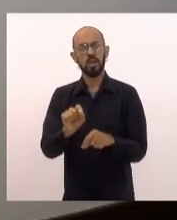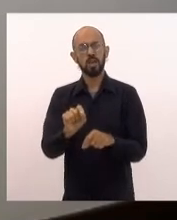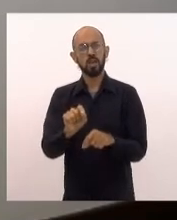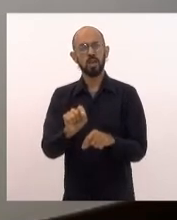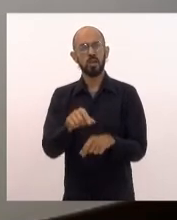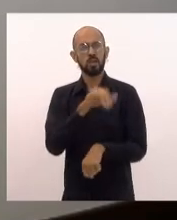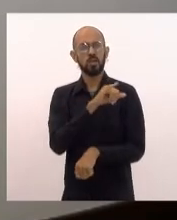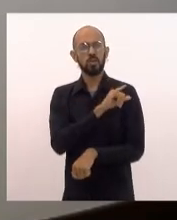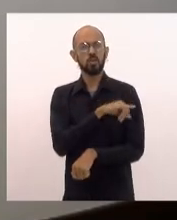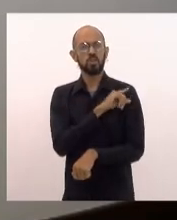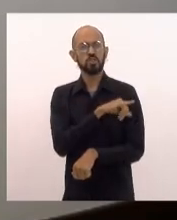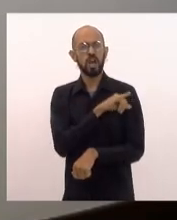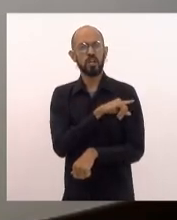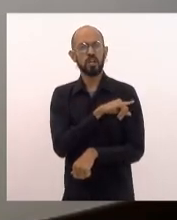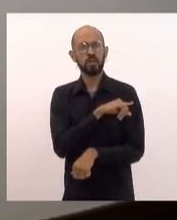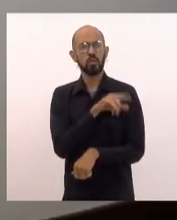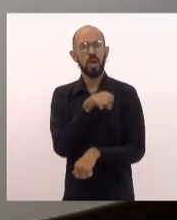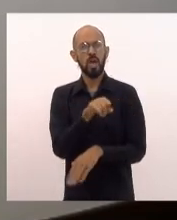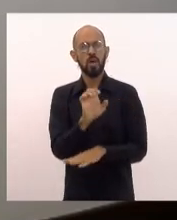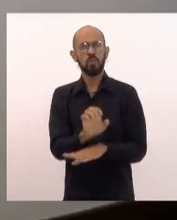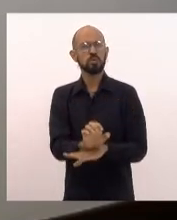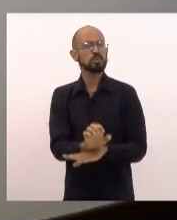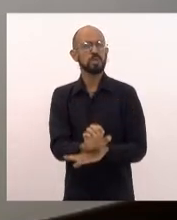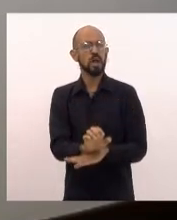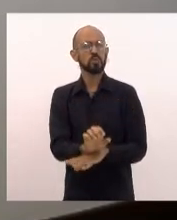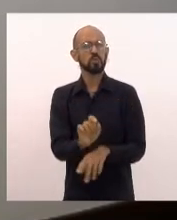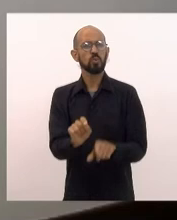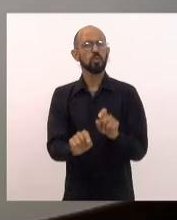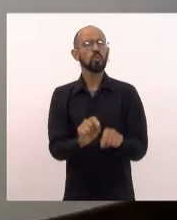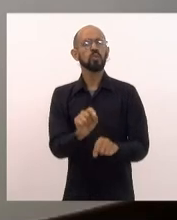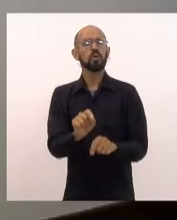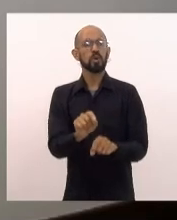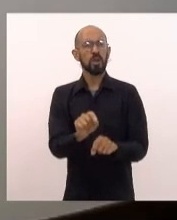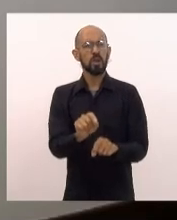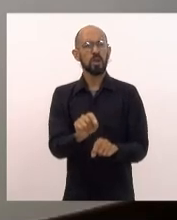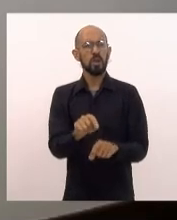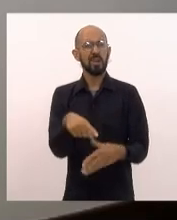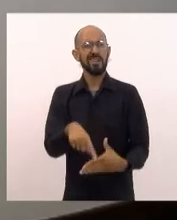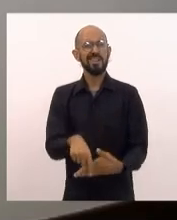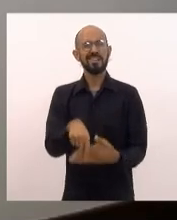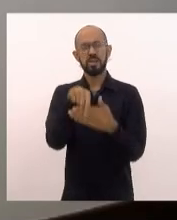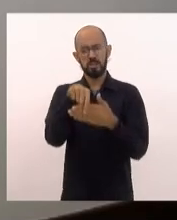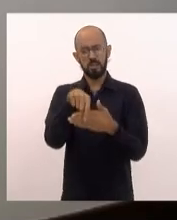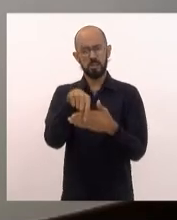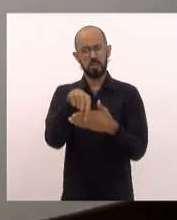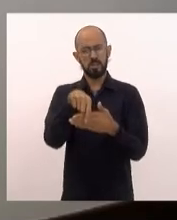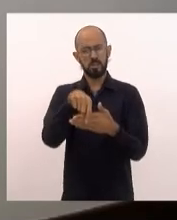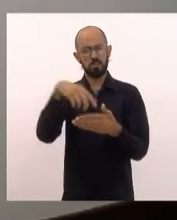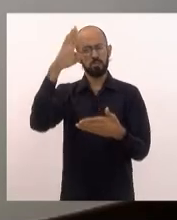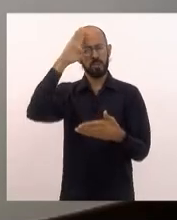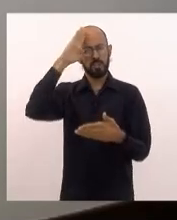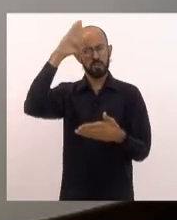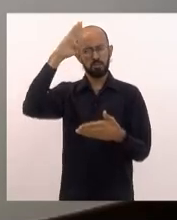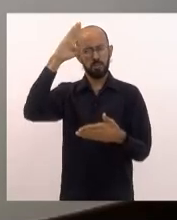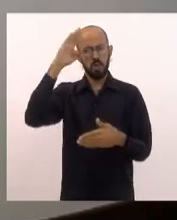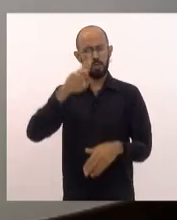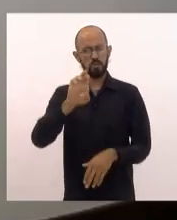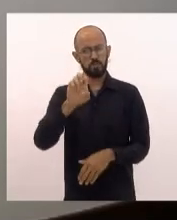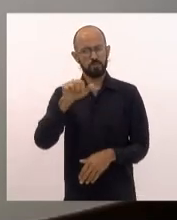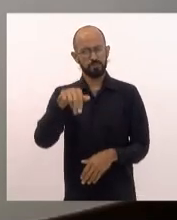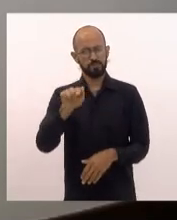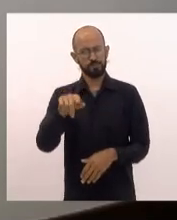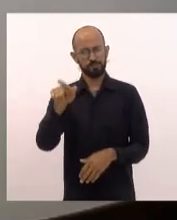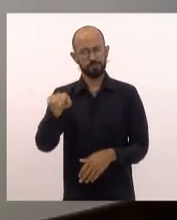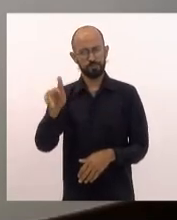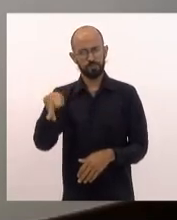Rio de Janeiro, por exemplo, se tornou um estado líder no ranking nacional no